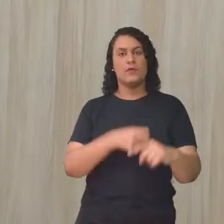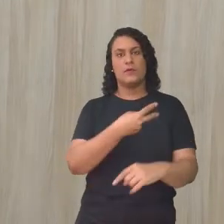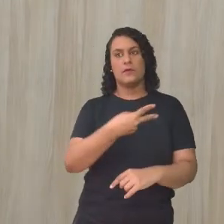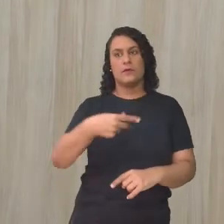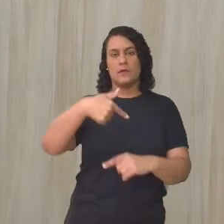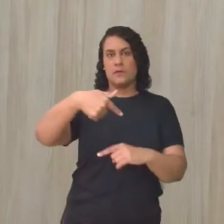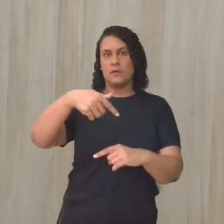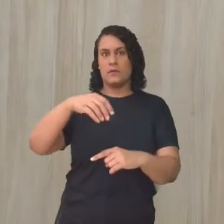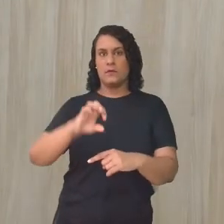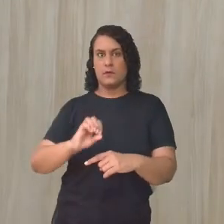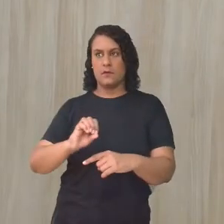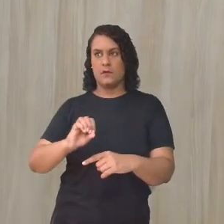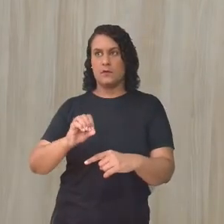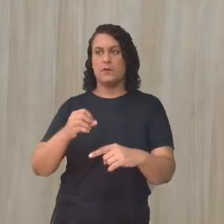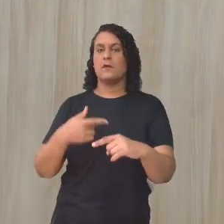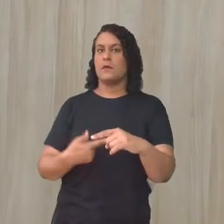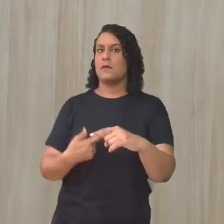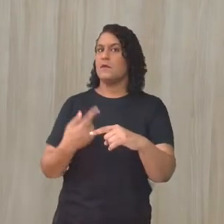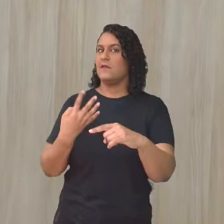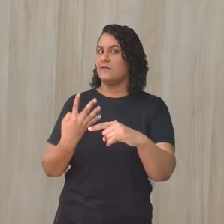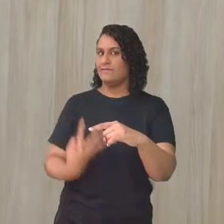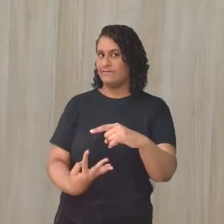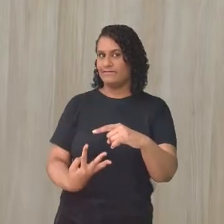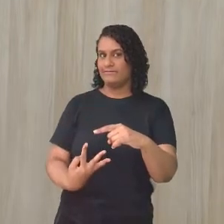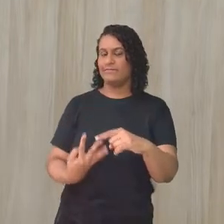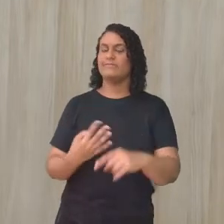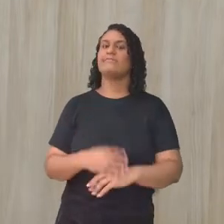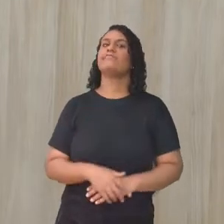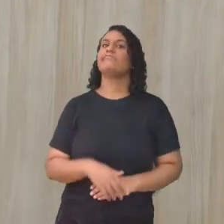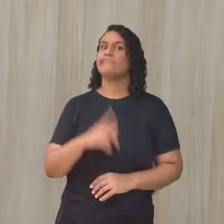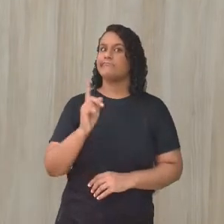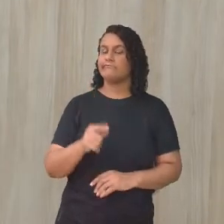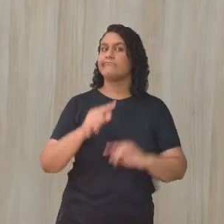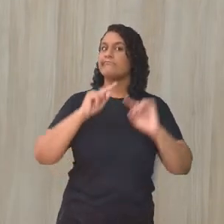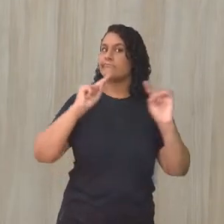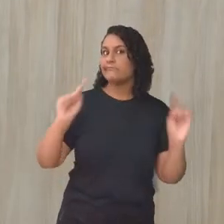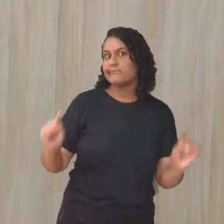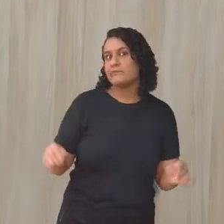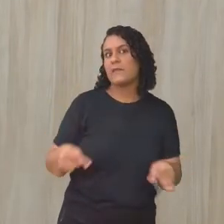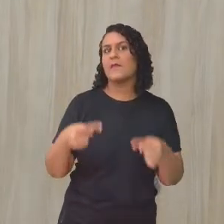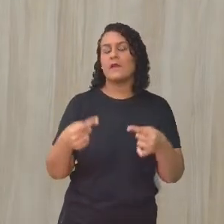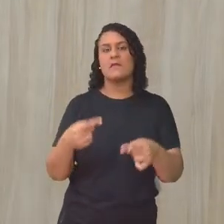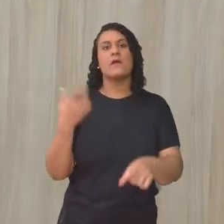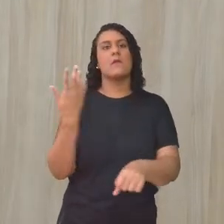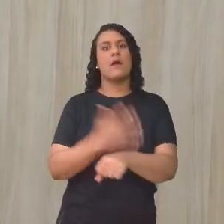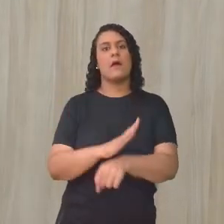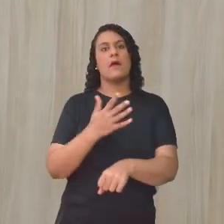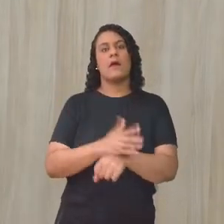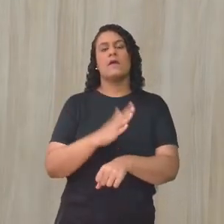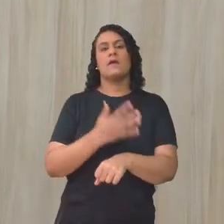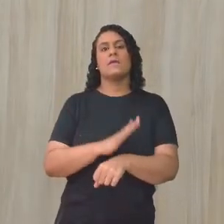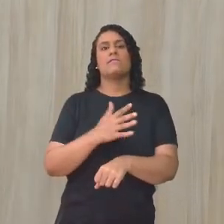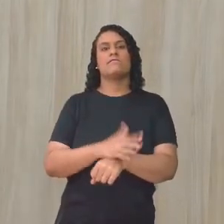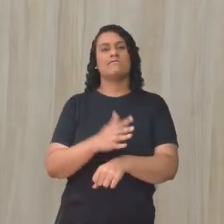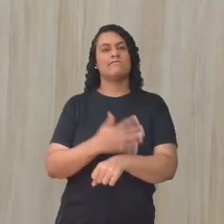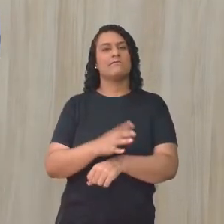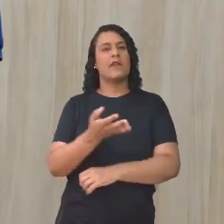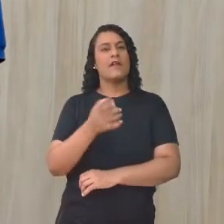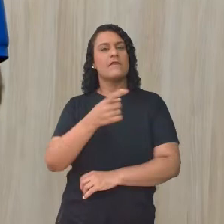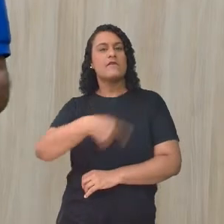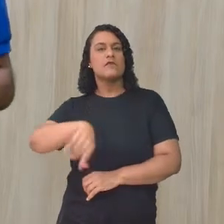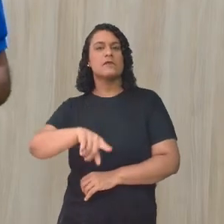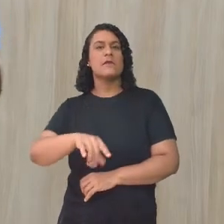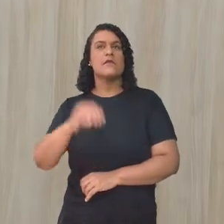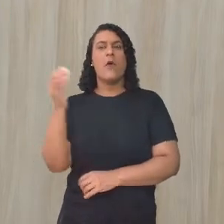como 70 está para 14. É um desafio para que você venha treinar. Eu quero você bem